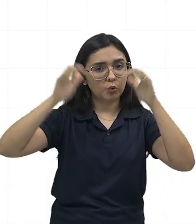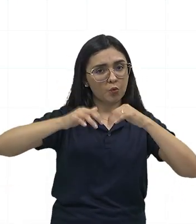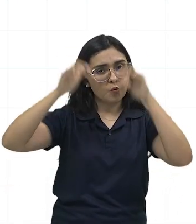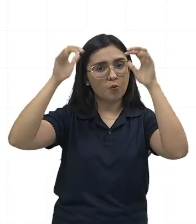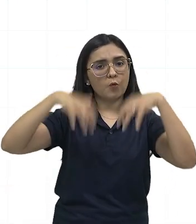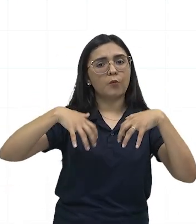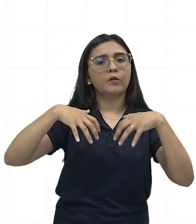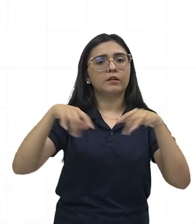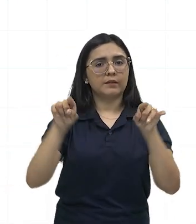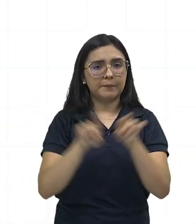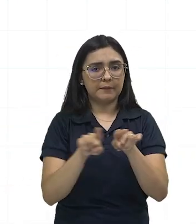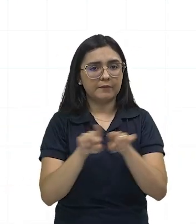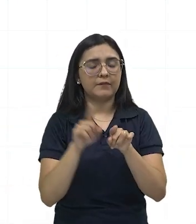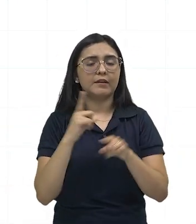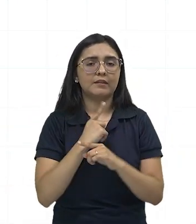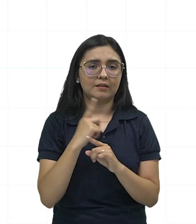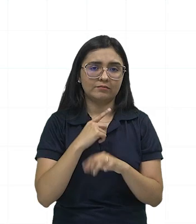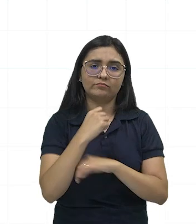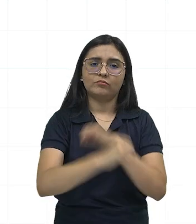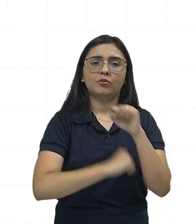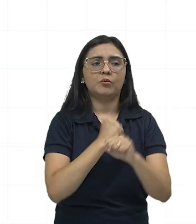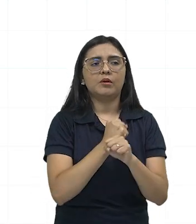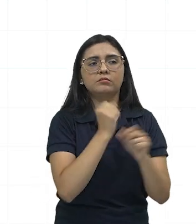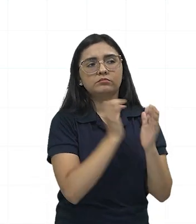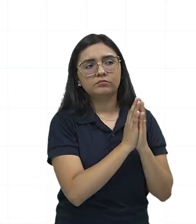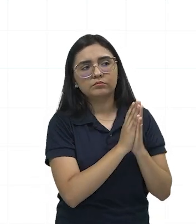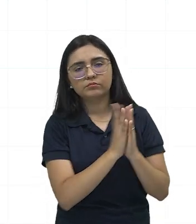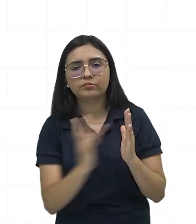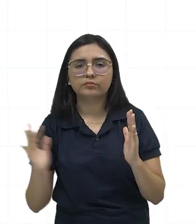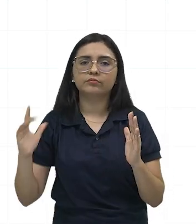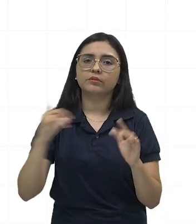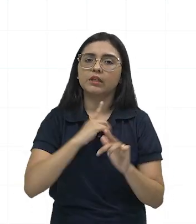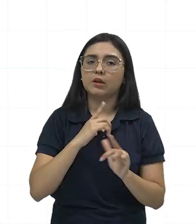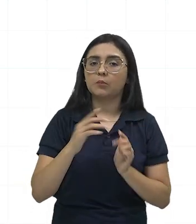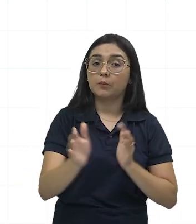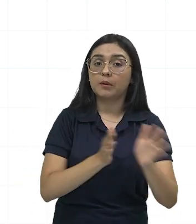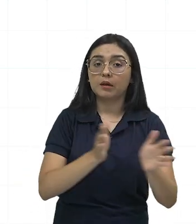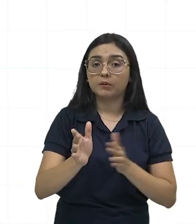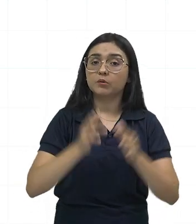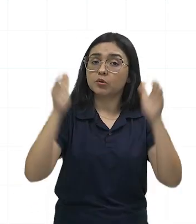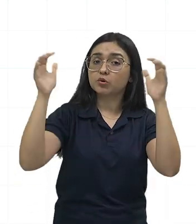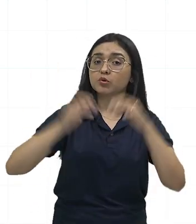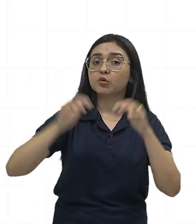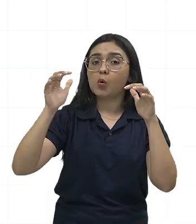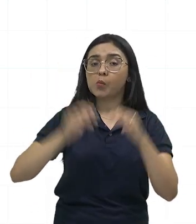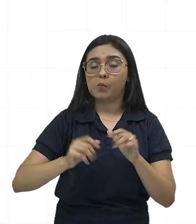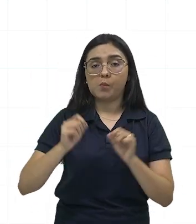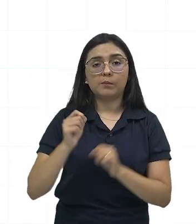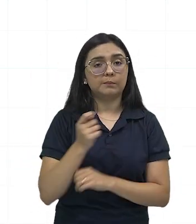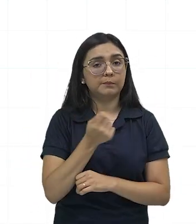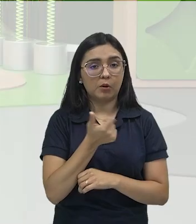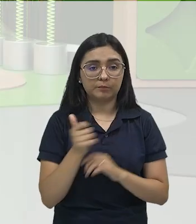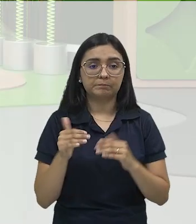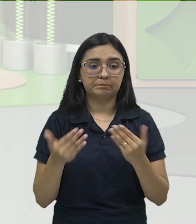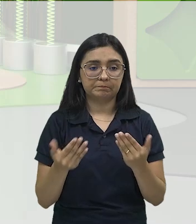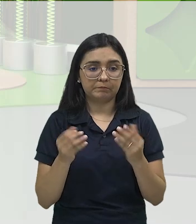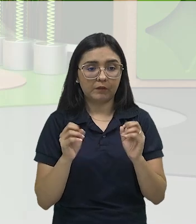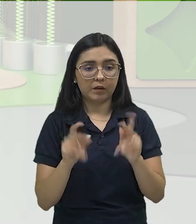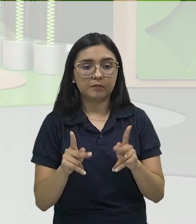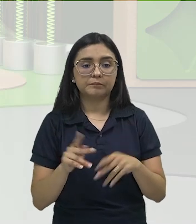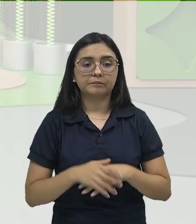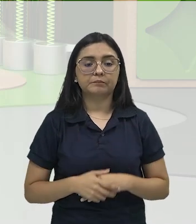vai estar presente quase que o ano todo, sendo que tem aquele período que chove menos,